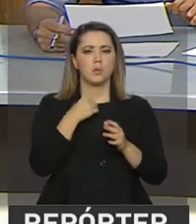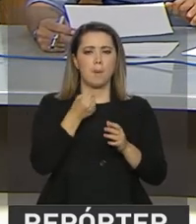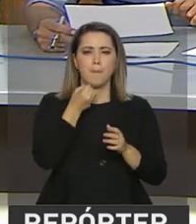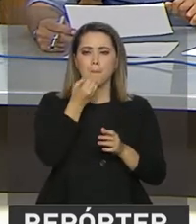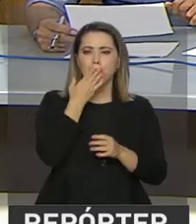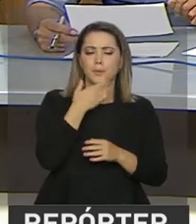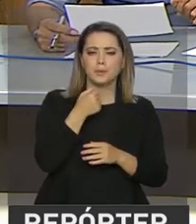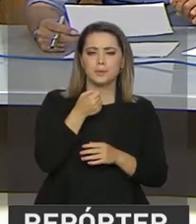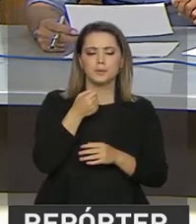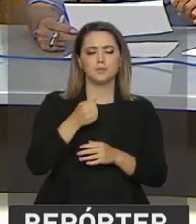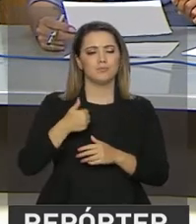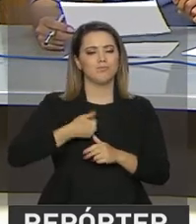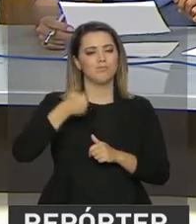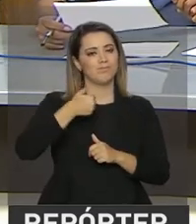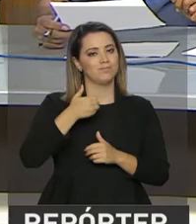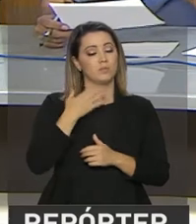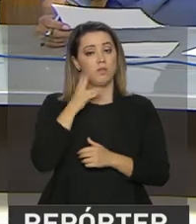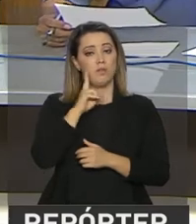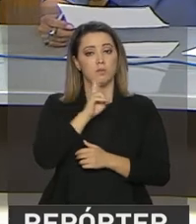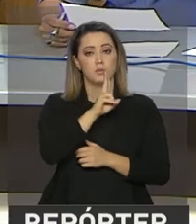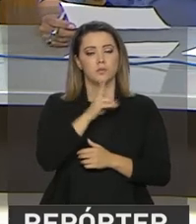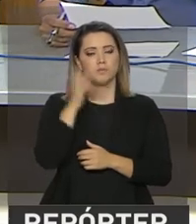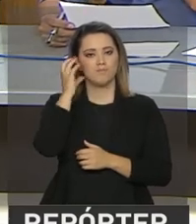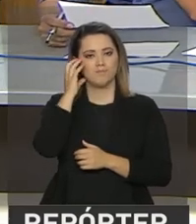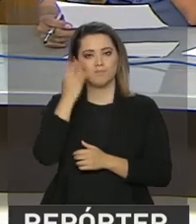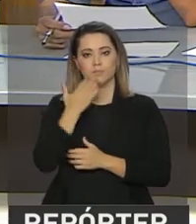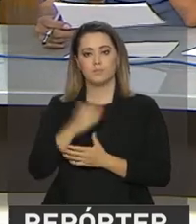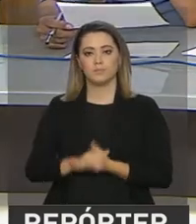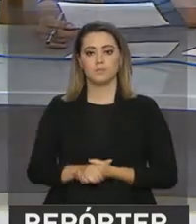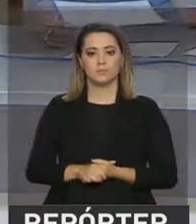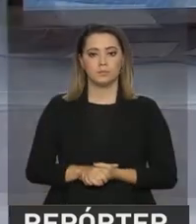repórter lo na cara e foi saber por que vamos ouvir